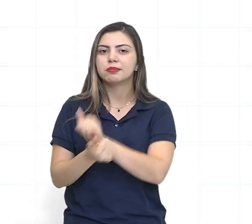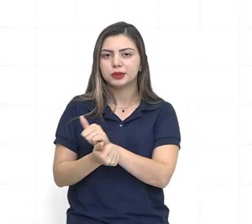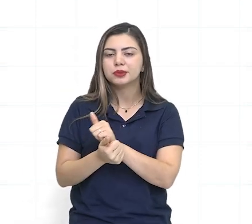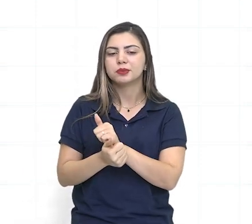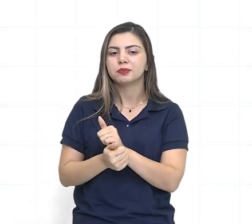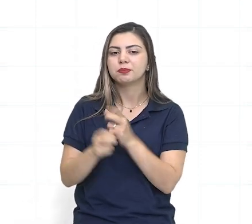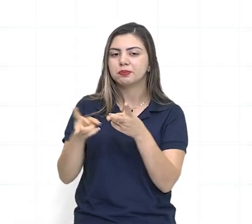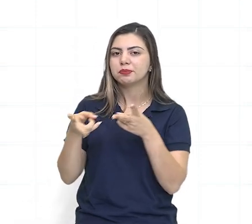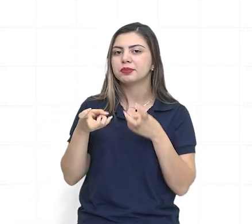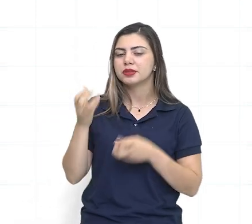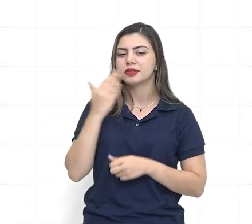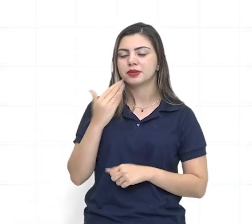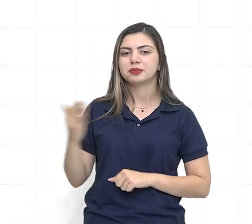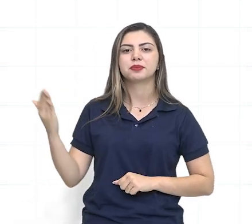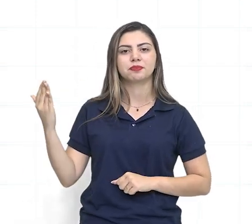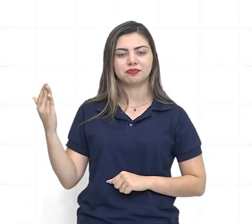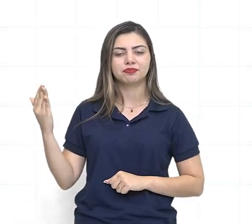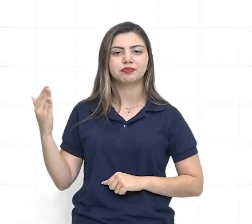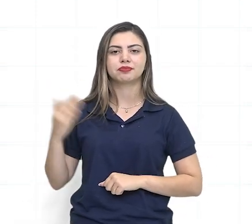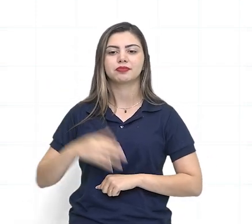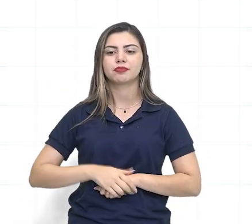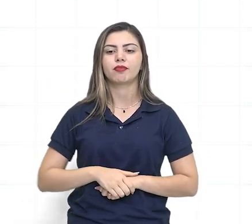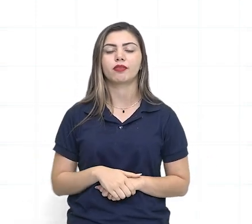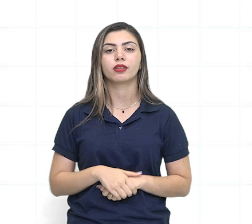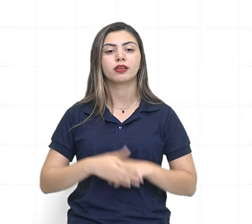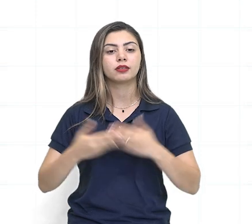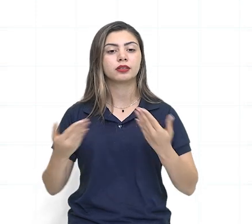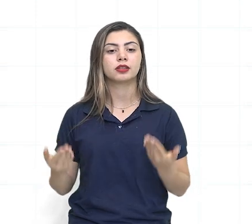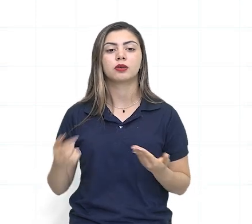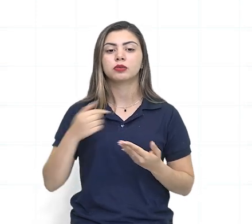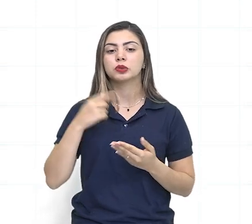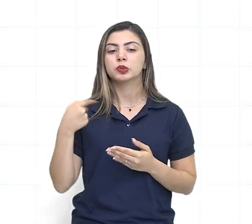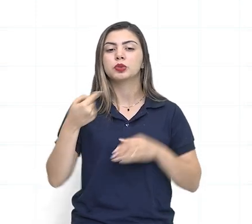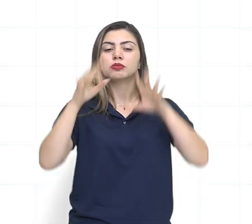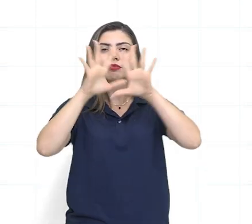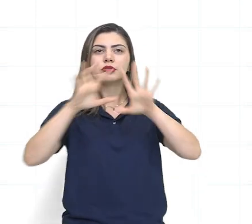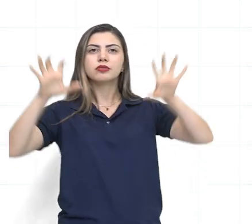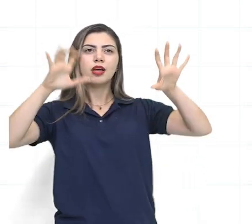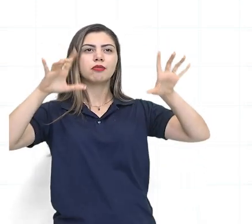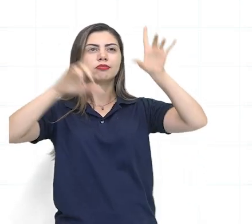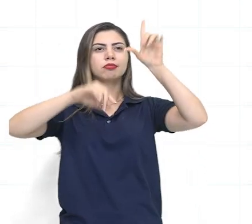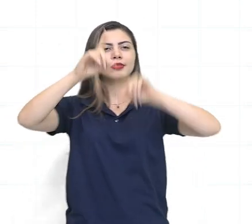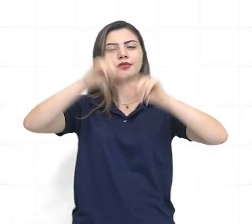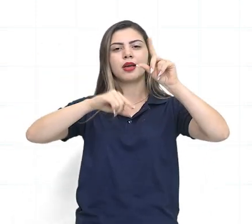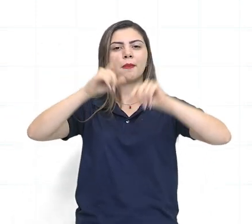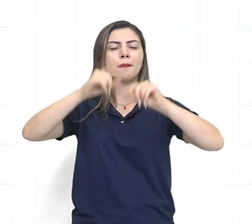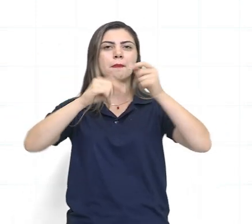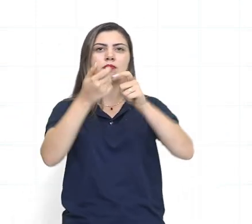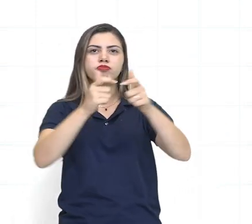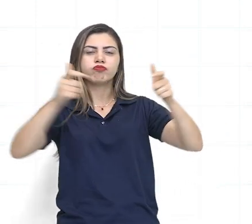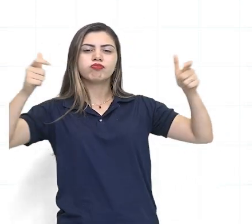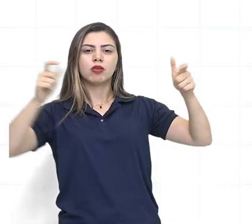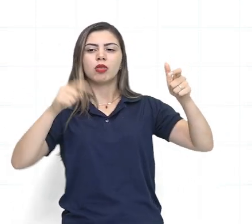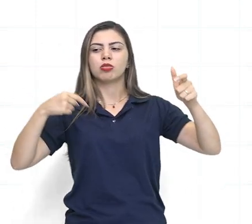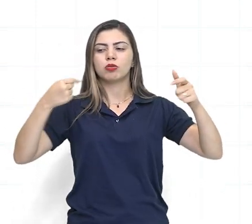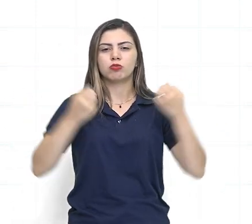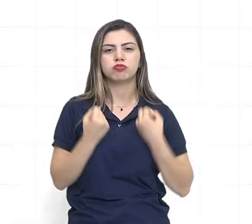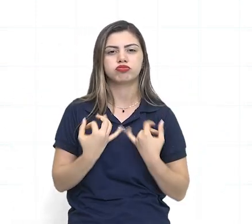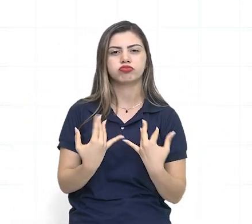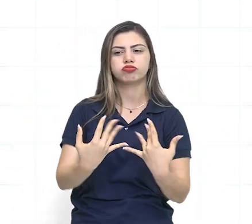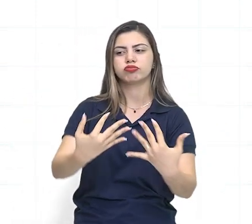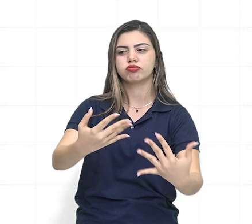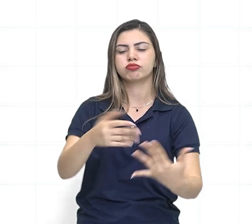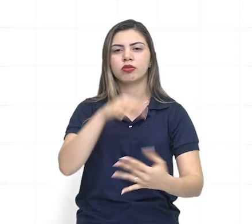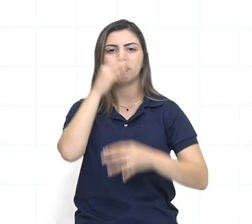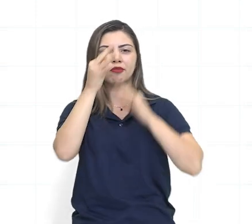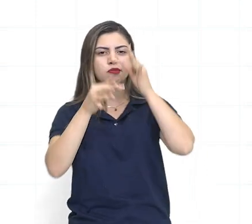sabiá, as aves que aqui gorjeiam, não gorjeiam como lá. Nosso céu tem mais estrelas, nossas várzeas têm mais flores, nossos bosques têm mais vida,